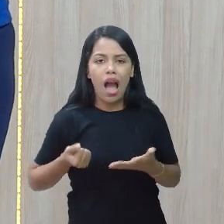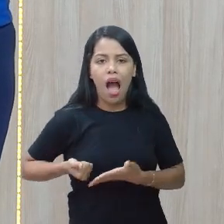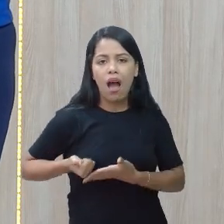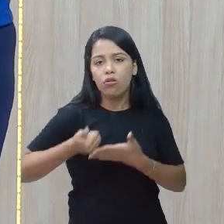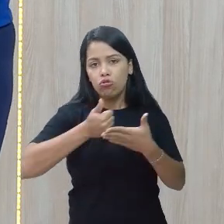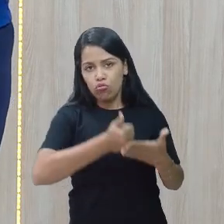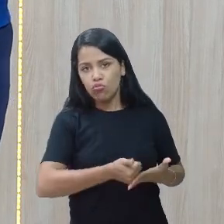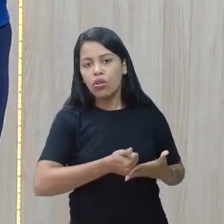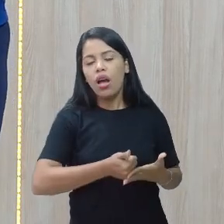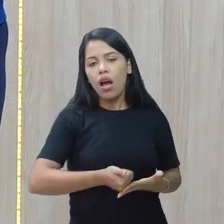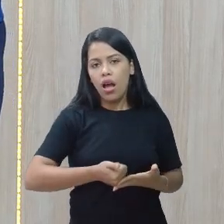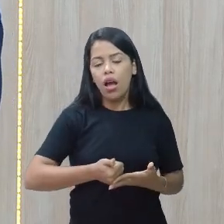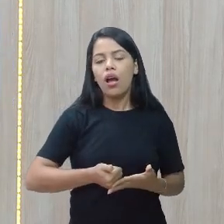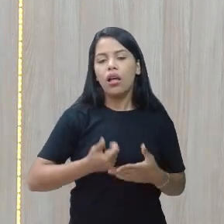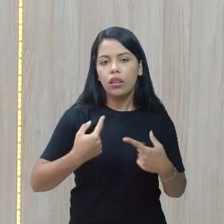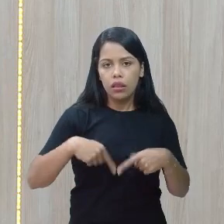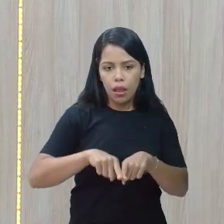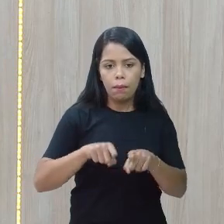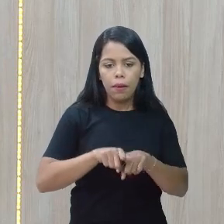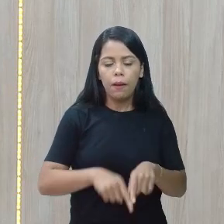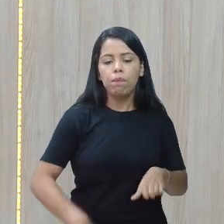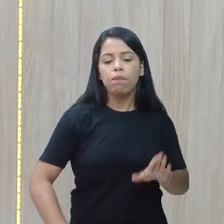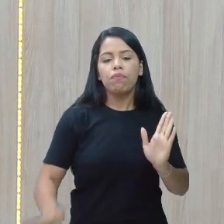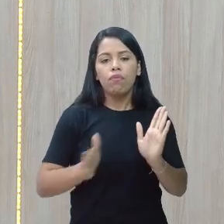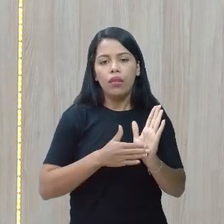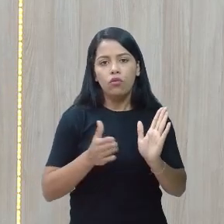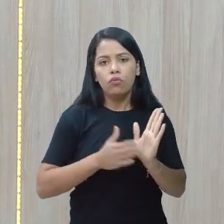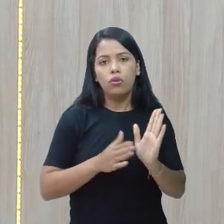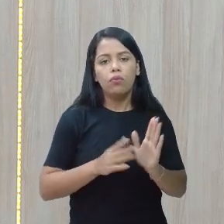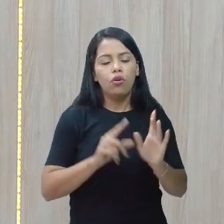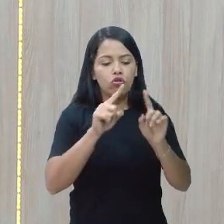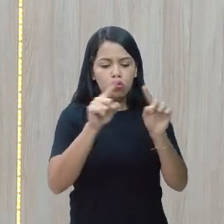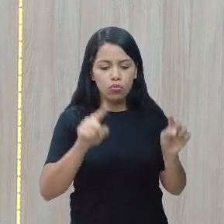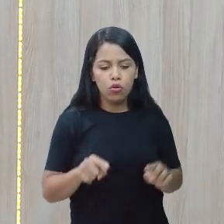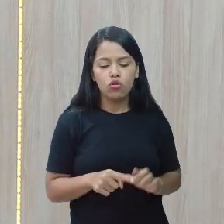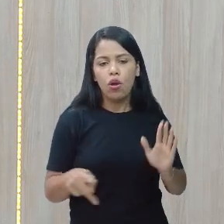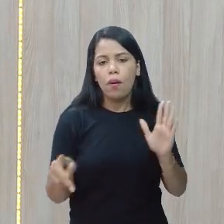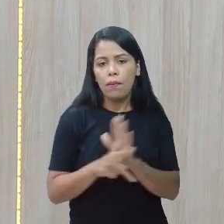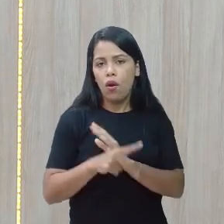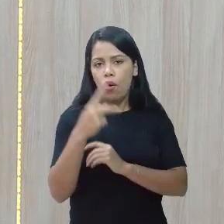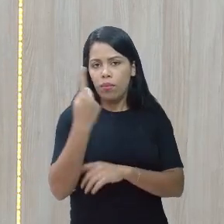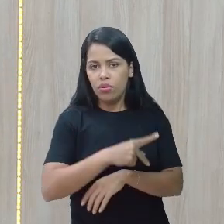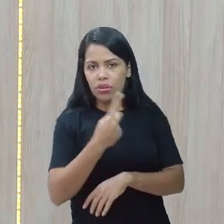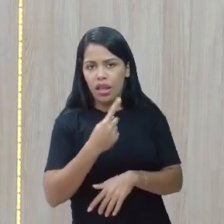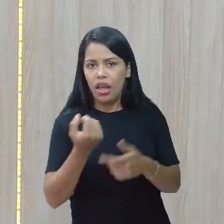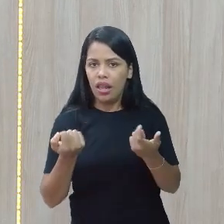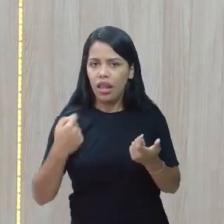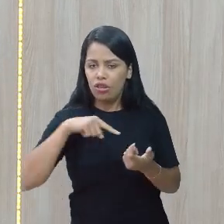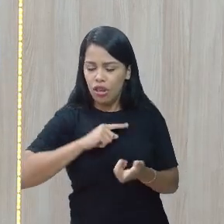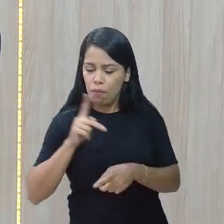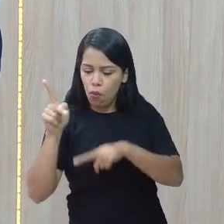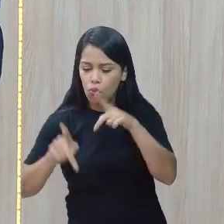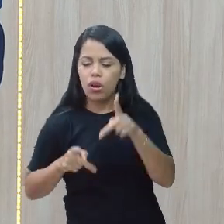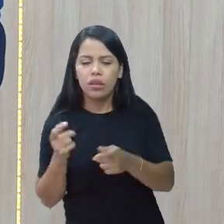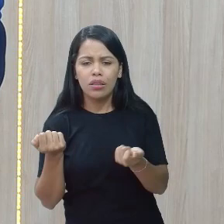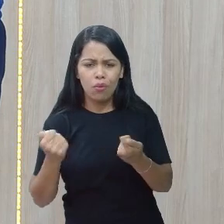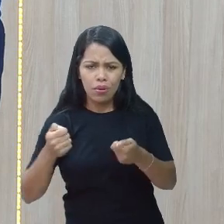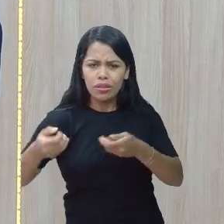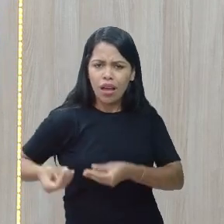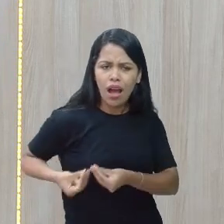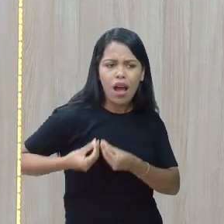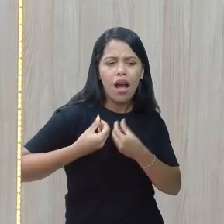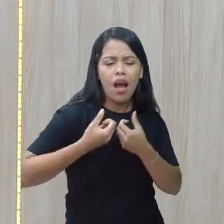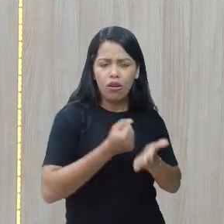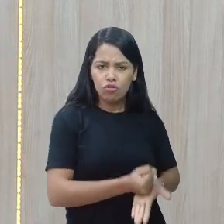os projetos que estão tentando, né, garantir os direitos. A gente precisa entender